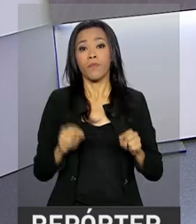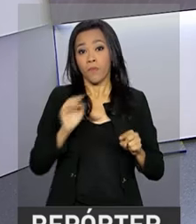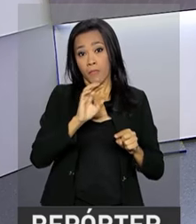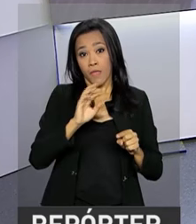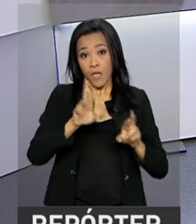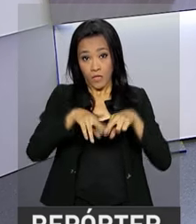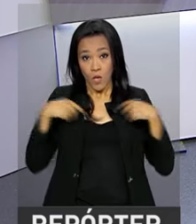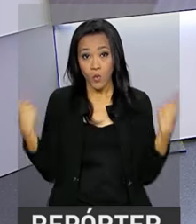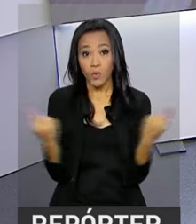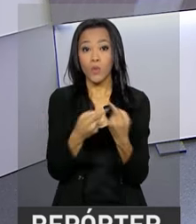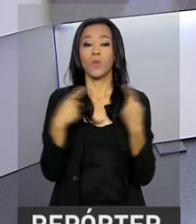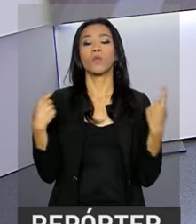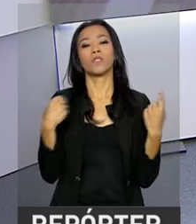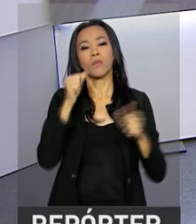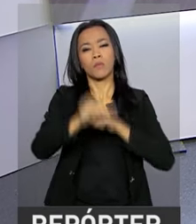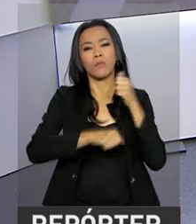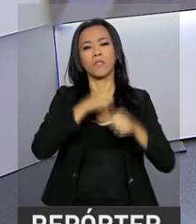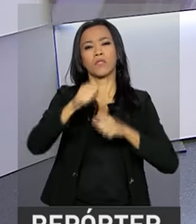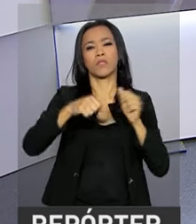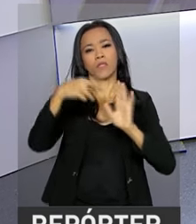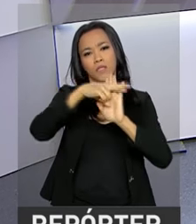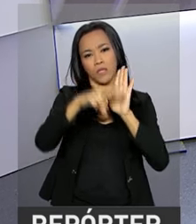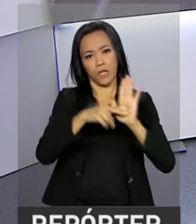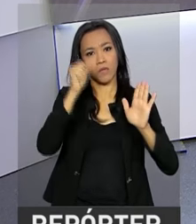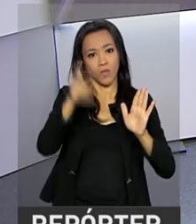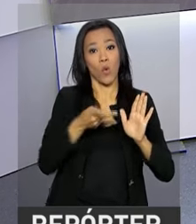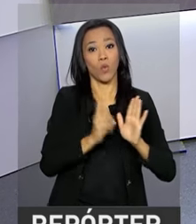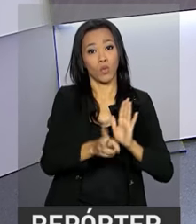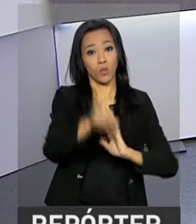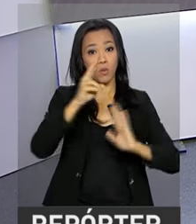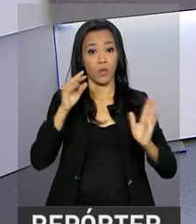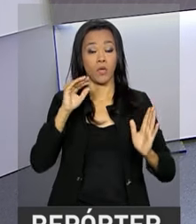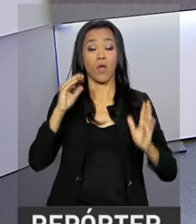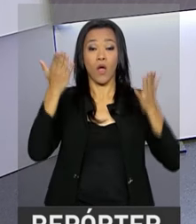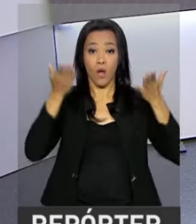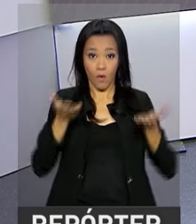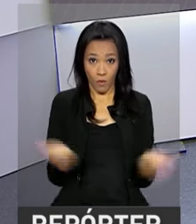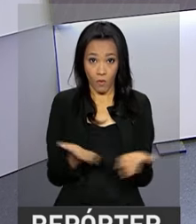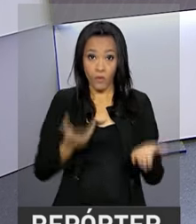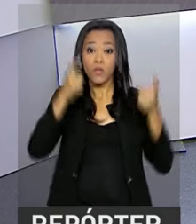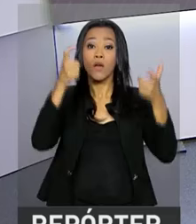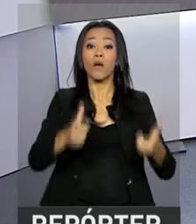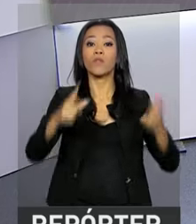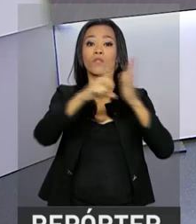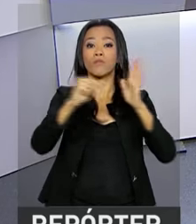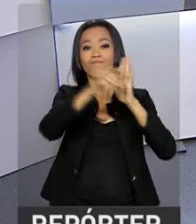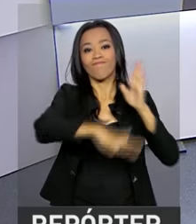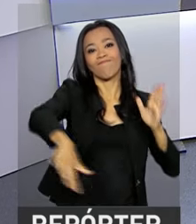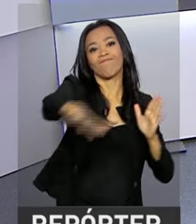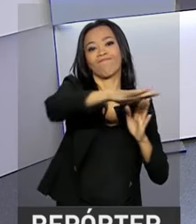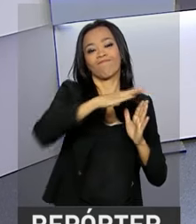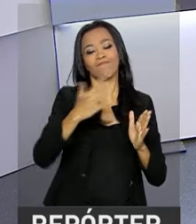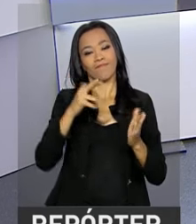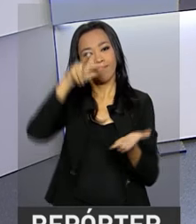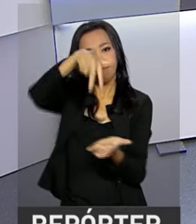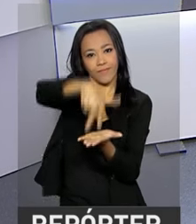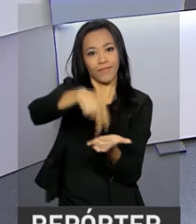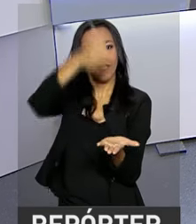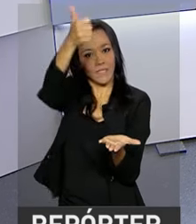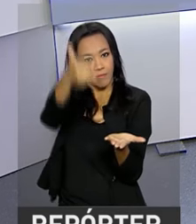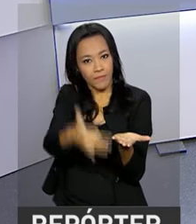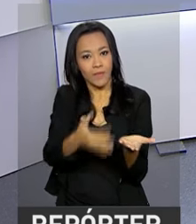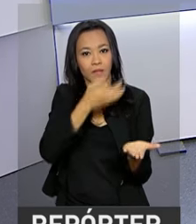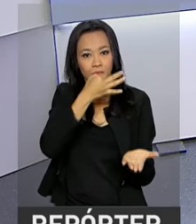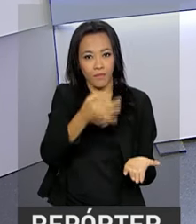reforma da previdência continuam hoje no palácio do planalto vamos então saber os detalhes ao vivo com repórter joão pedro neto bom dia